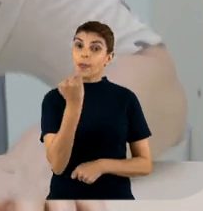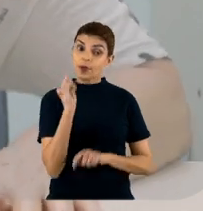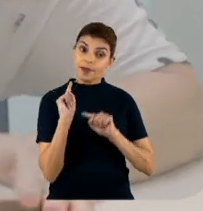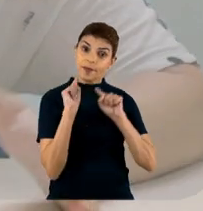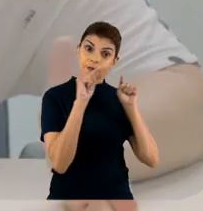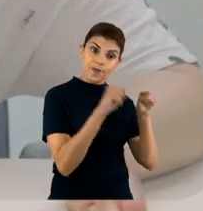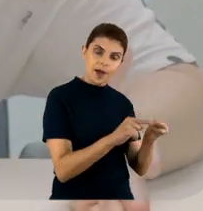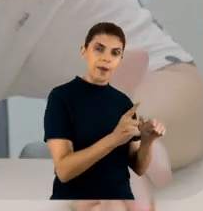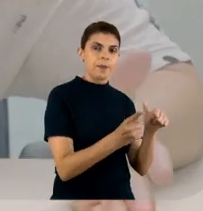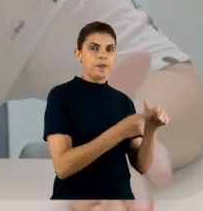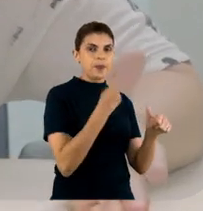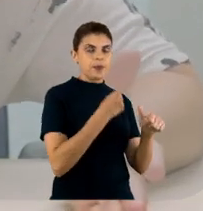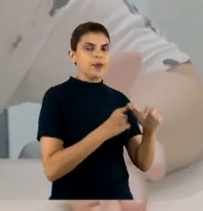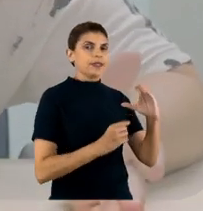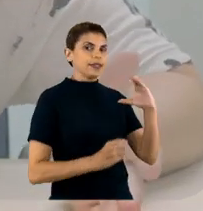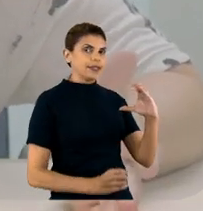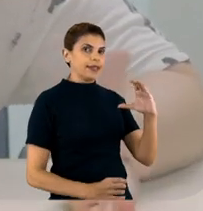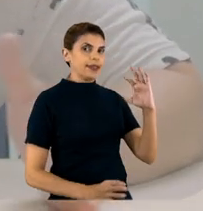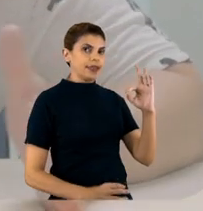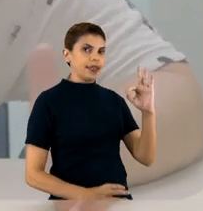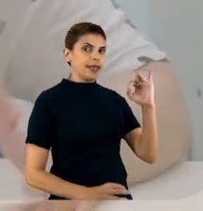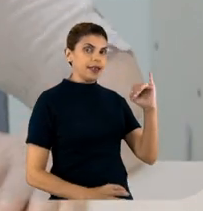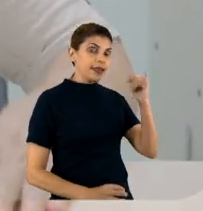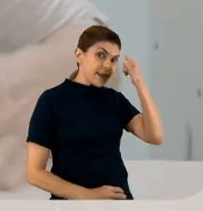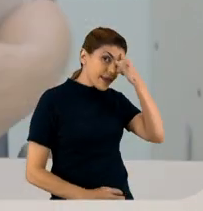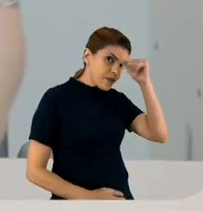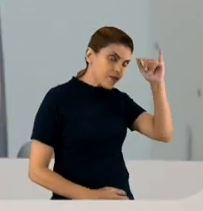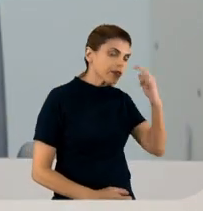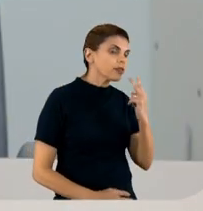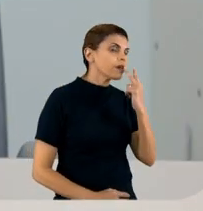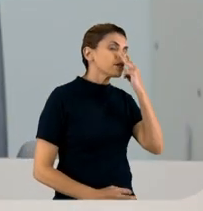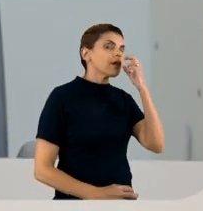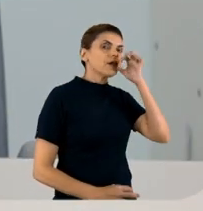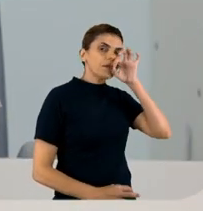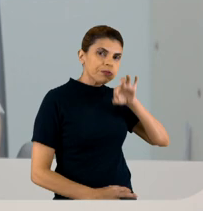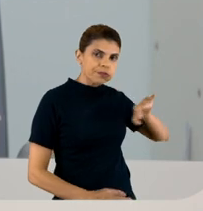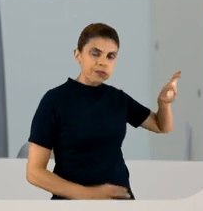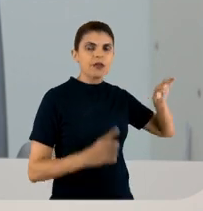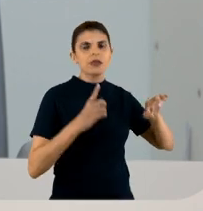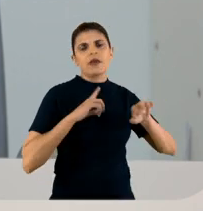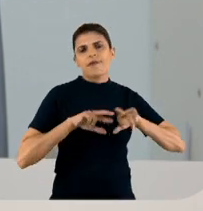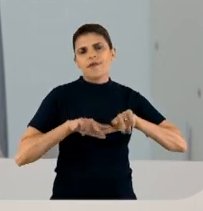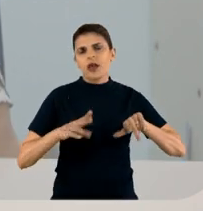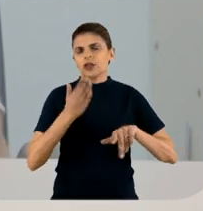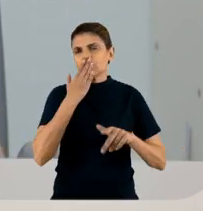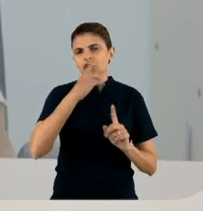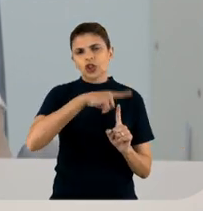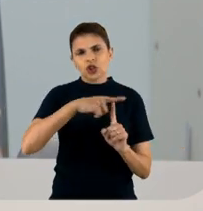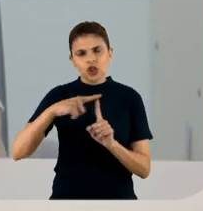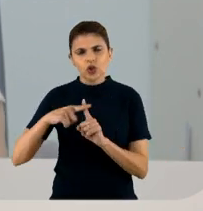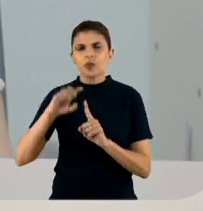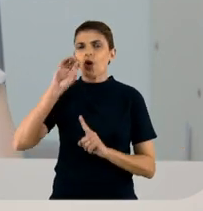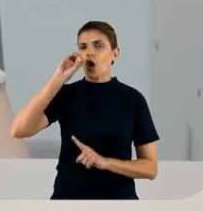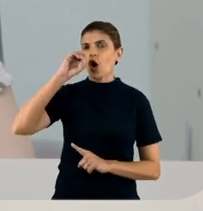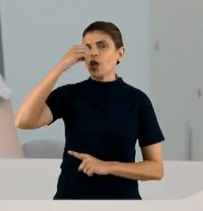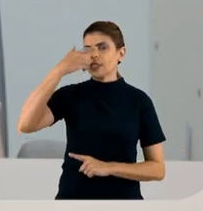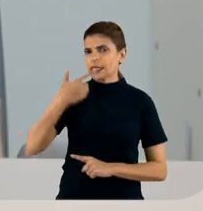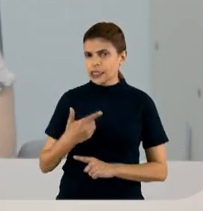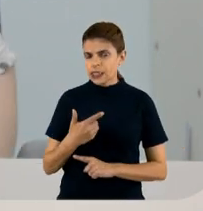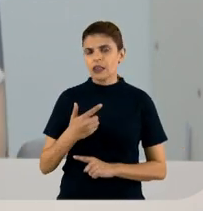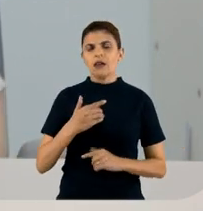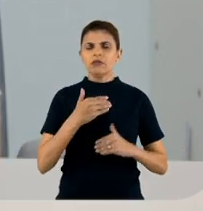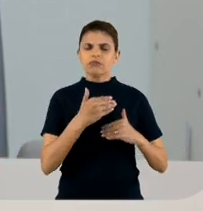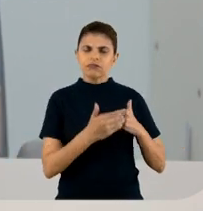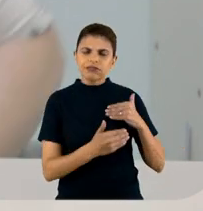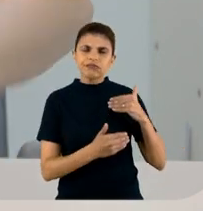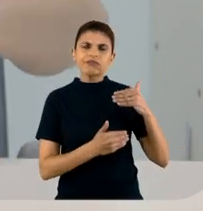o CTI até para tentar ainda evitar uma intubação a gente tem formas de oxigenação de oferecer oxigênio